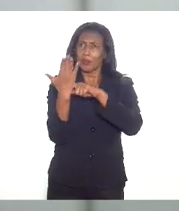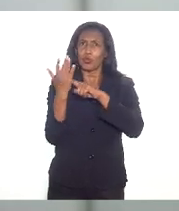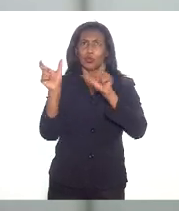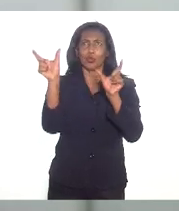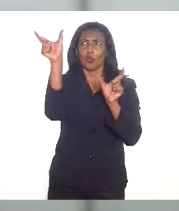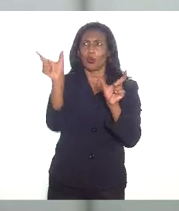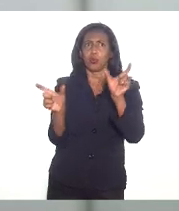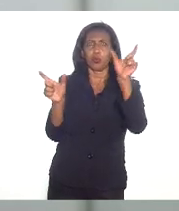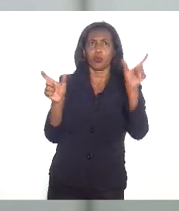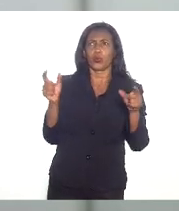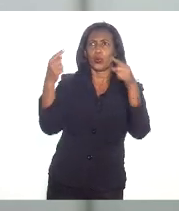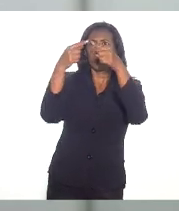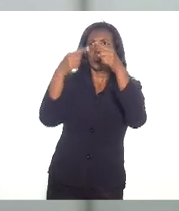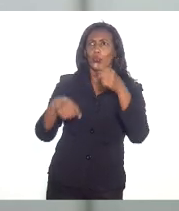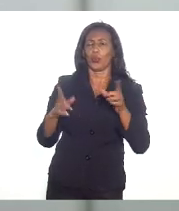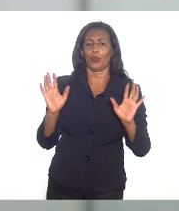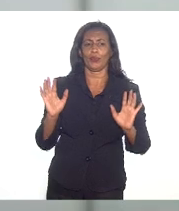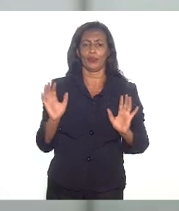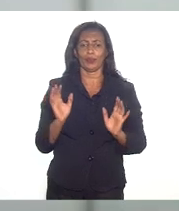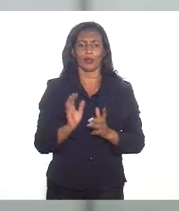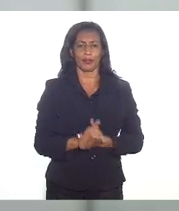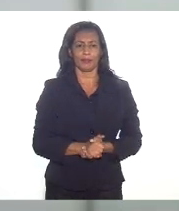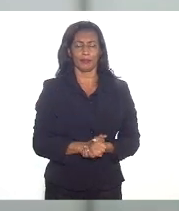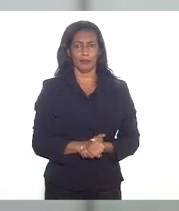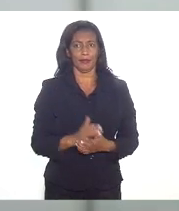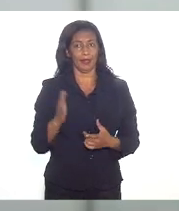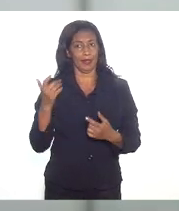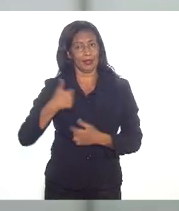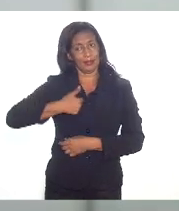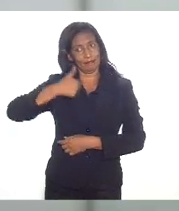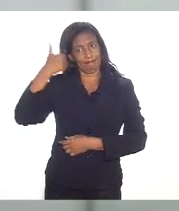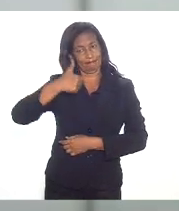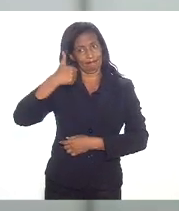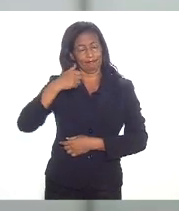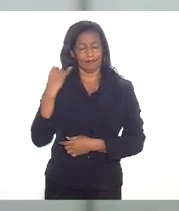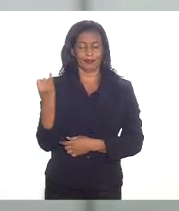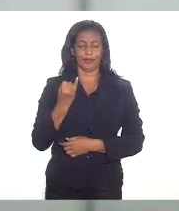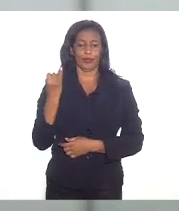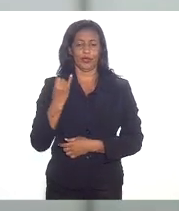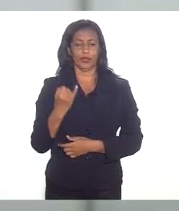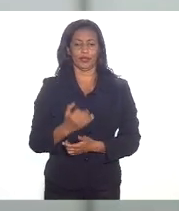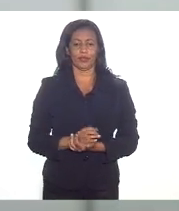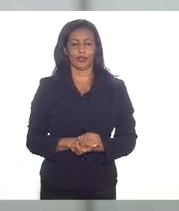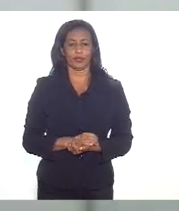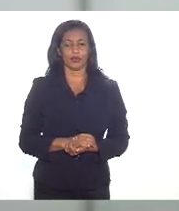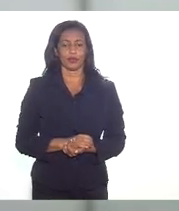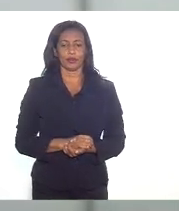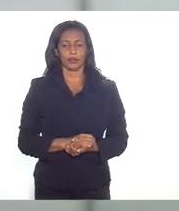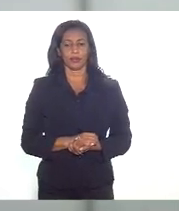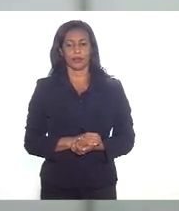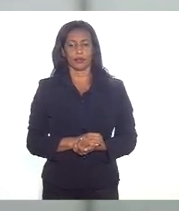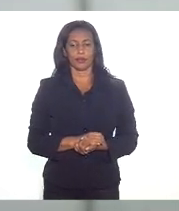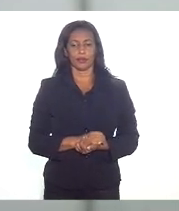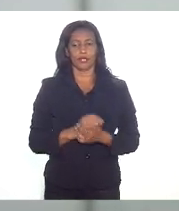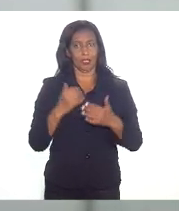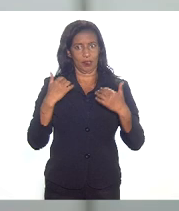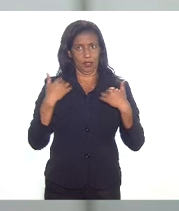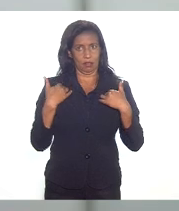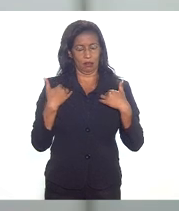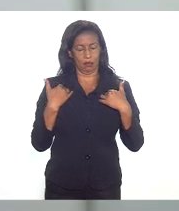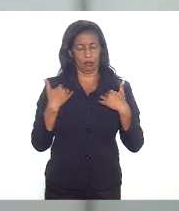apontar. Né? Então, essa é a primeira questão importante que eu